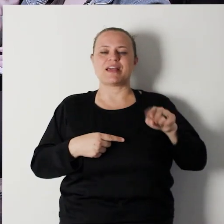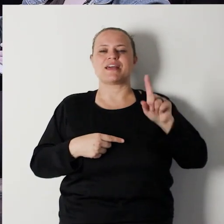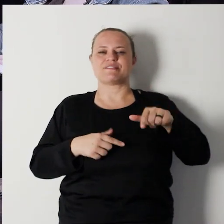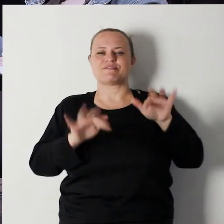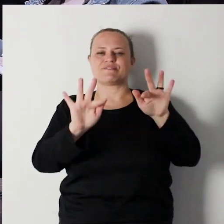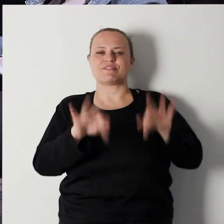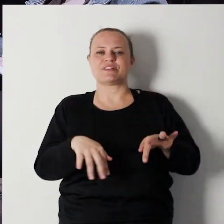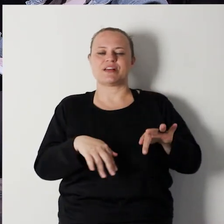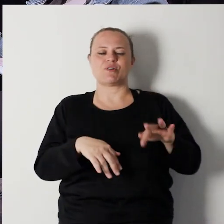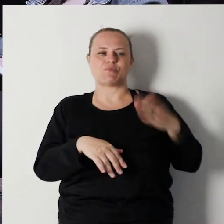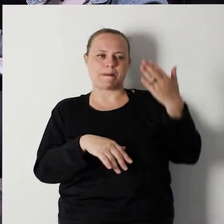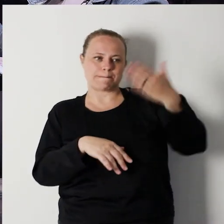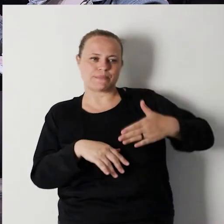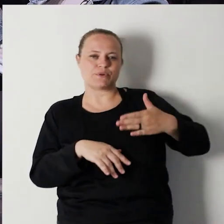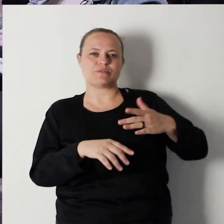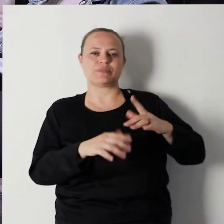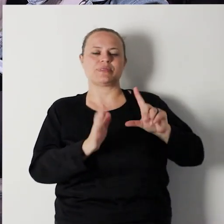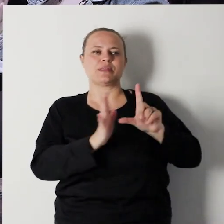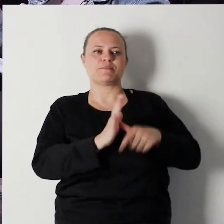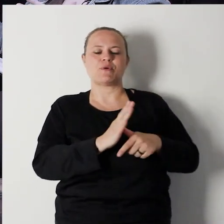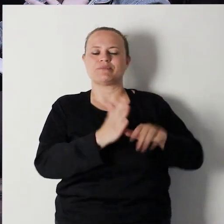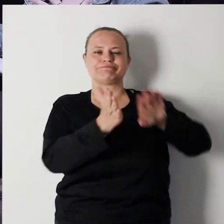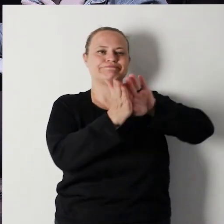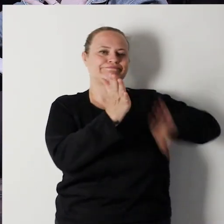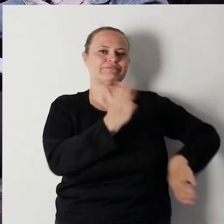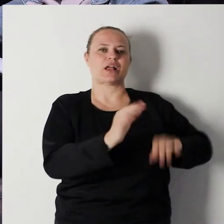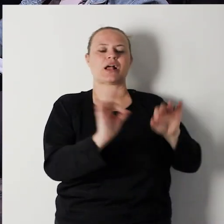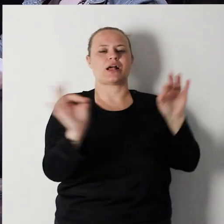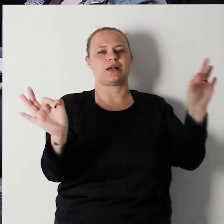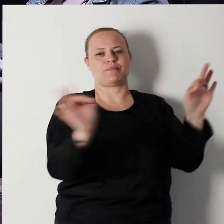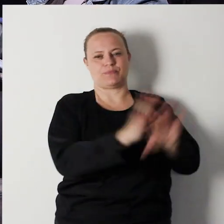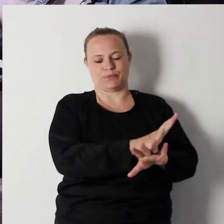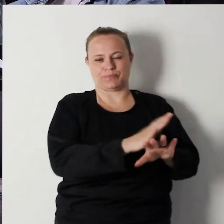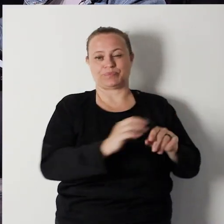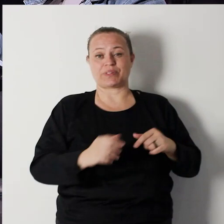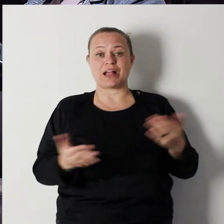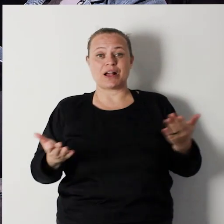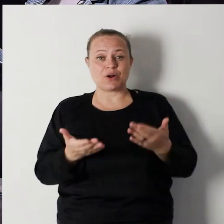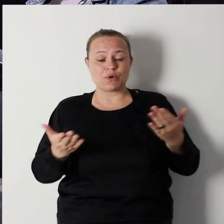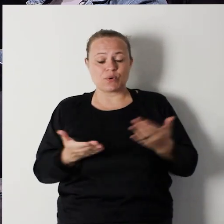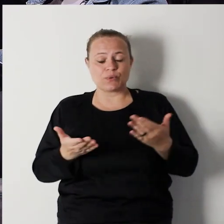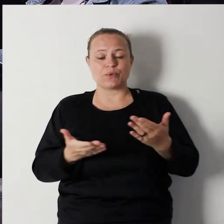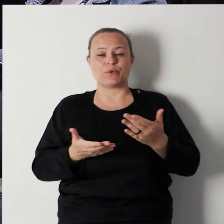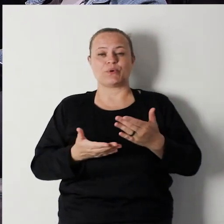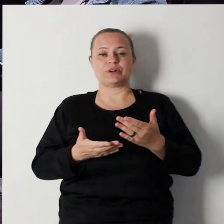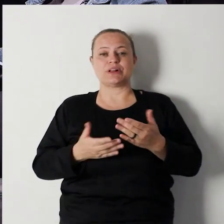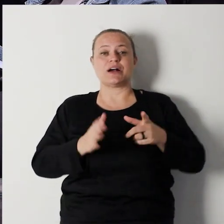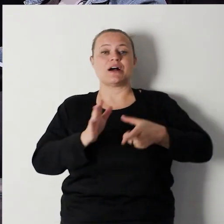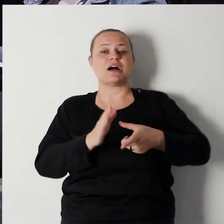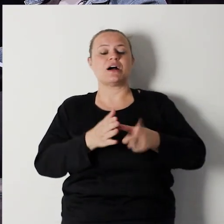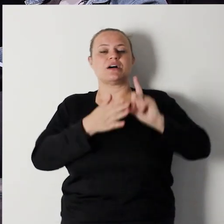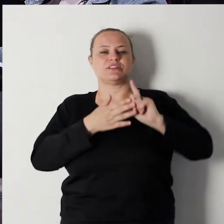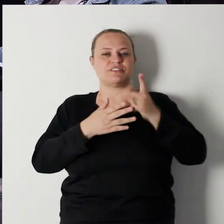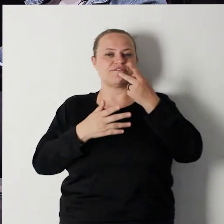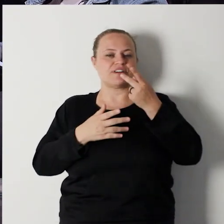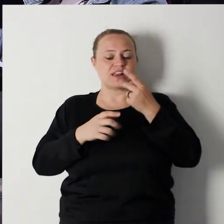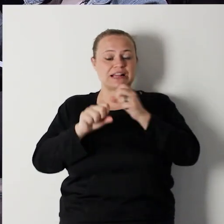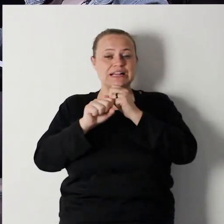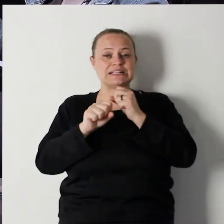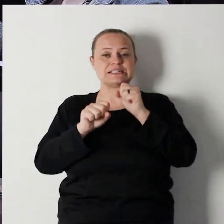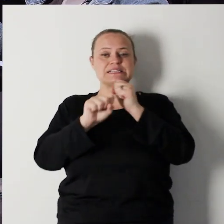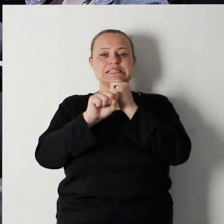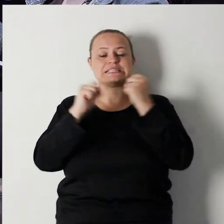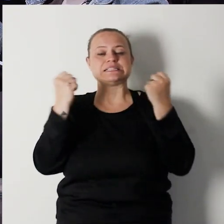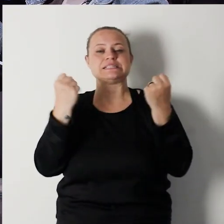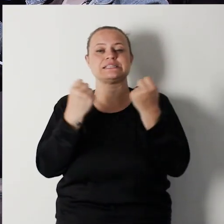volte. Um dos grandes desafios, né, dele foi essa questão final da prestação e depois todo o desmonte que rolou. Para a